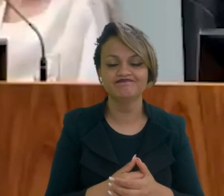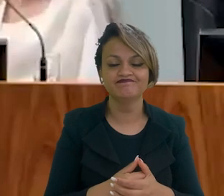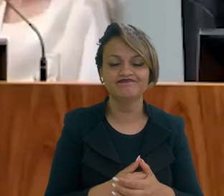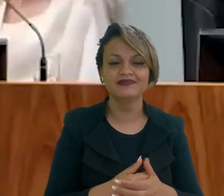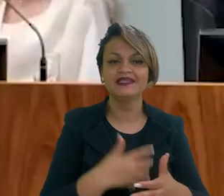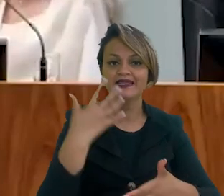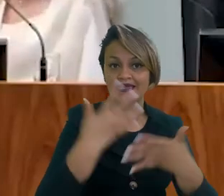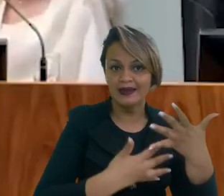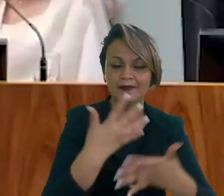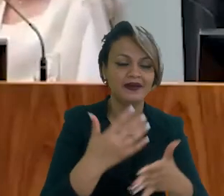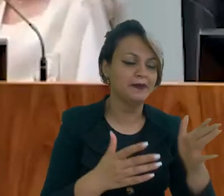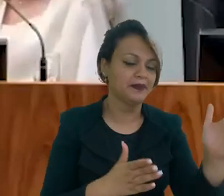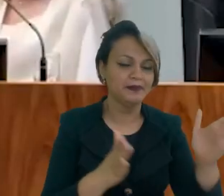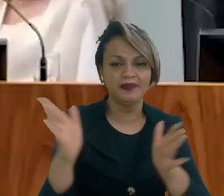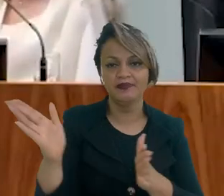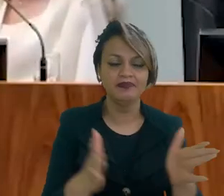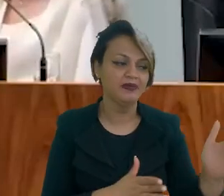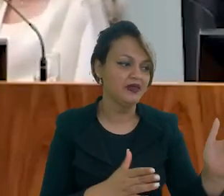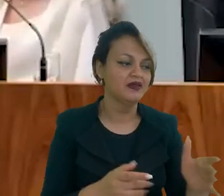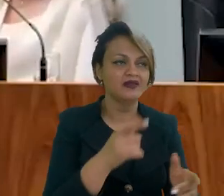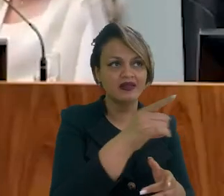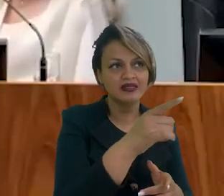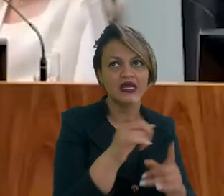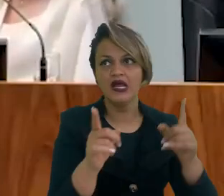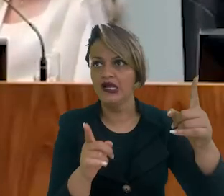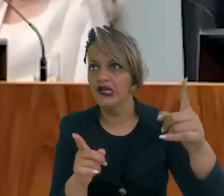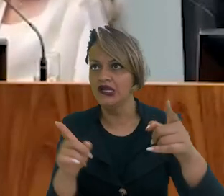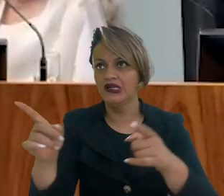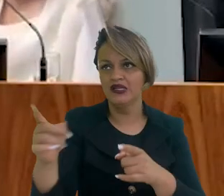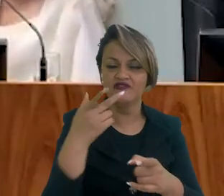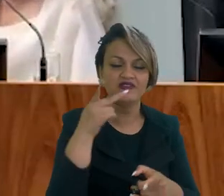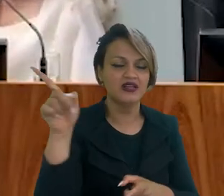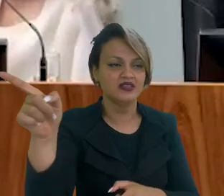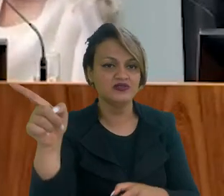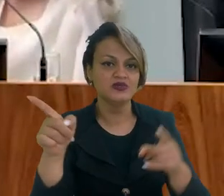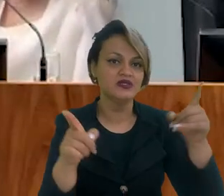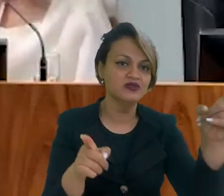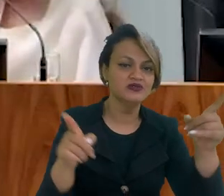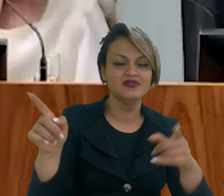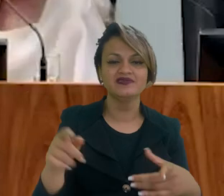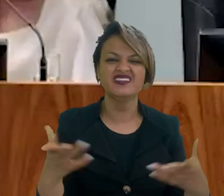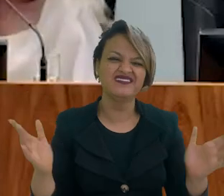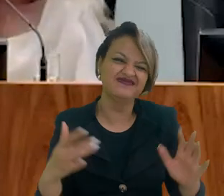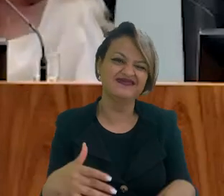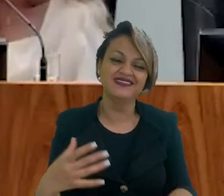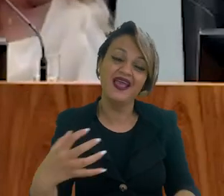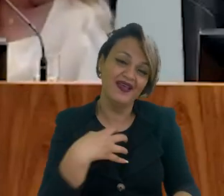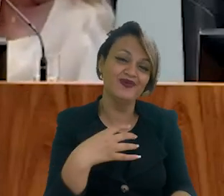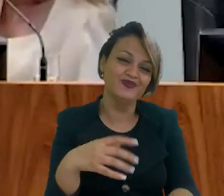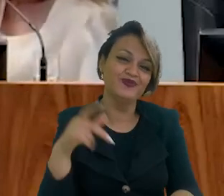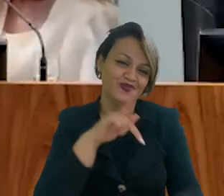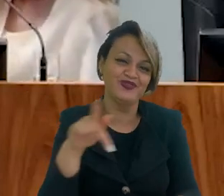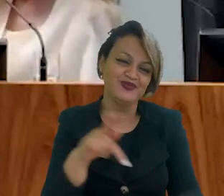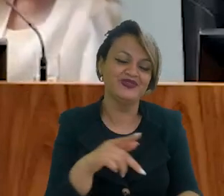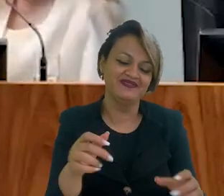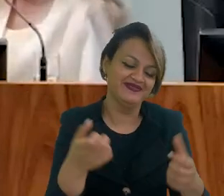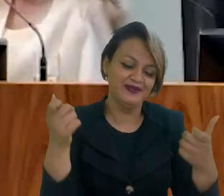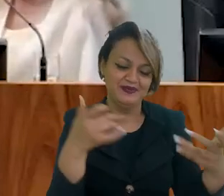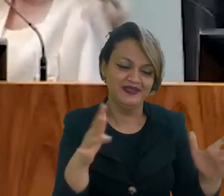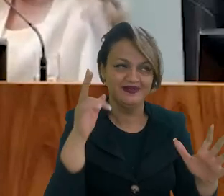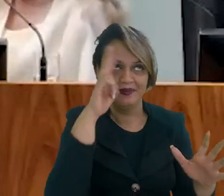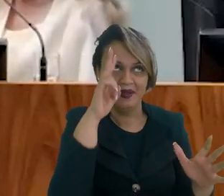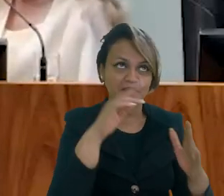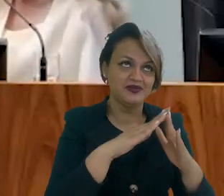lados nunca começa no centro já não sei mais o que eu tenho que responder assim a escola livre da Escola Livre desculpa a gente começa a falar uma coisa